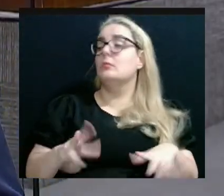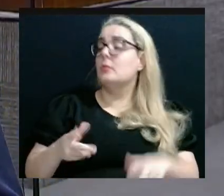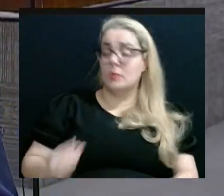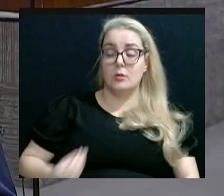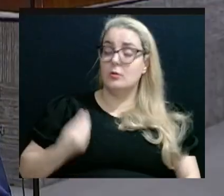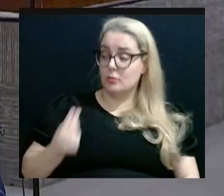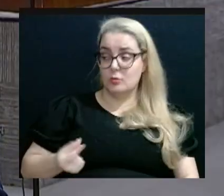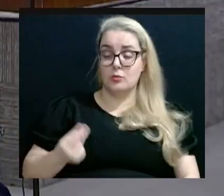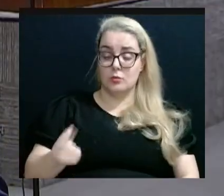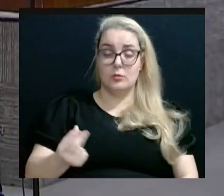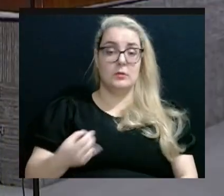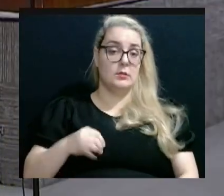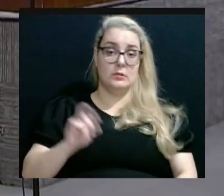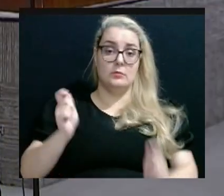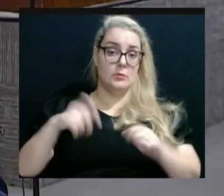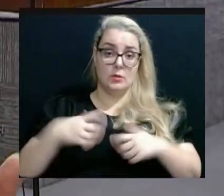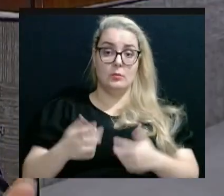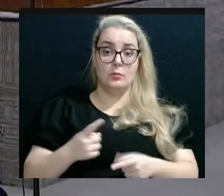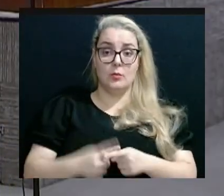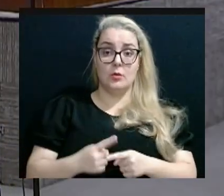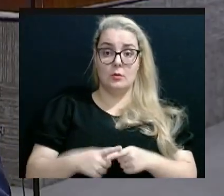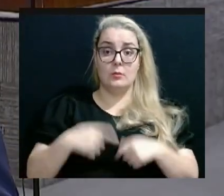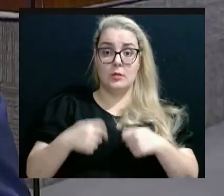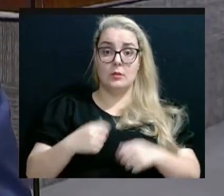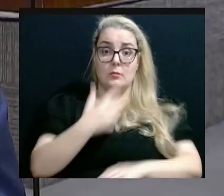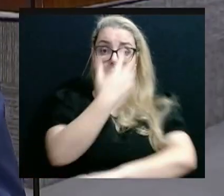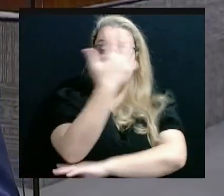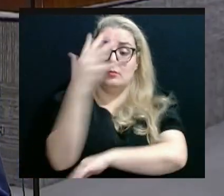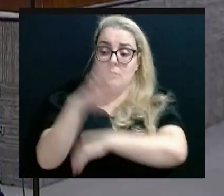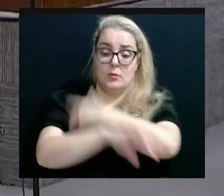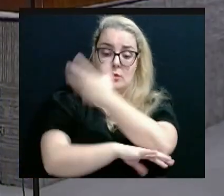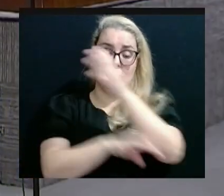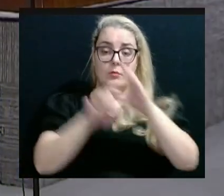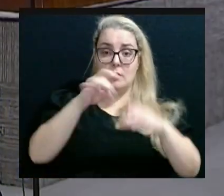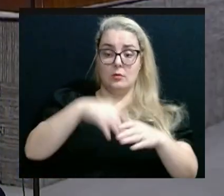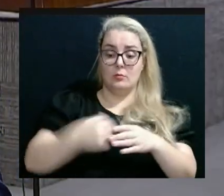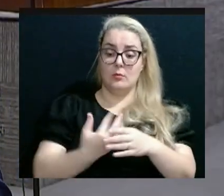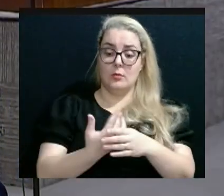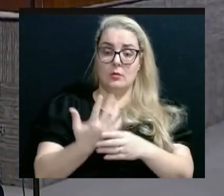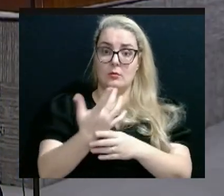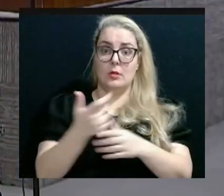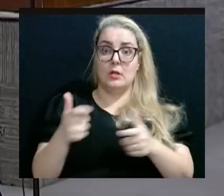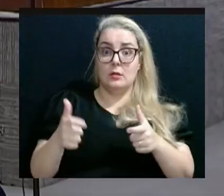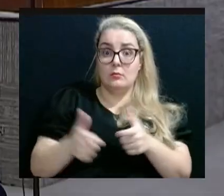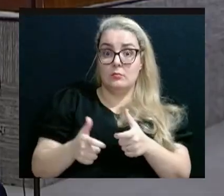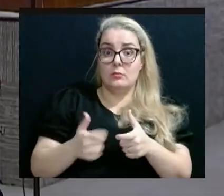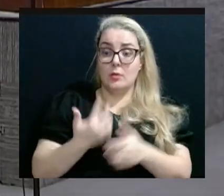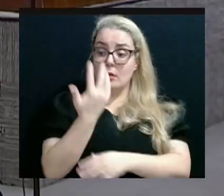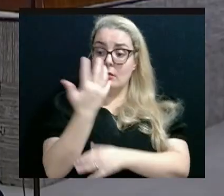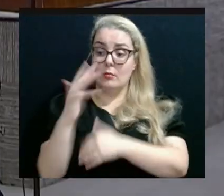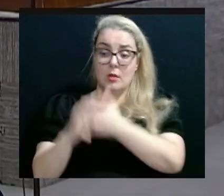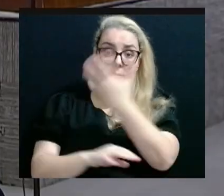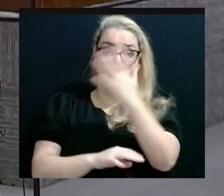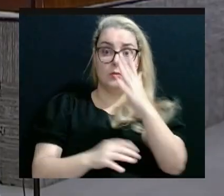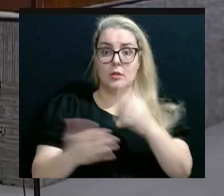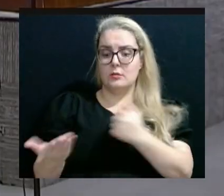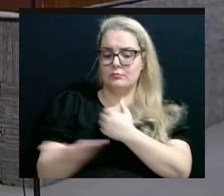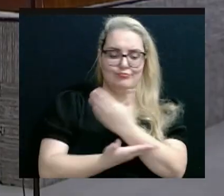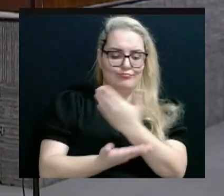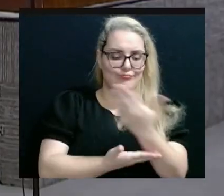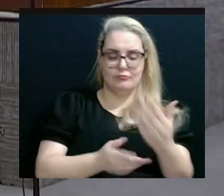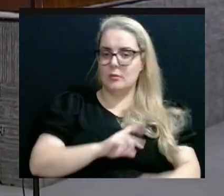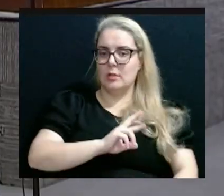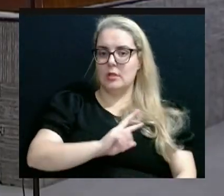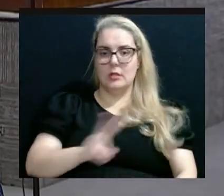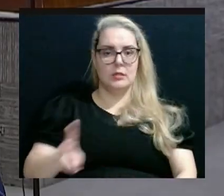for possível, porque a gente precisa que essas árvores sejam plantadas, essas florestas, a gente tem muito desmatamento, então a gente precisa rever